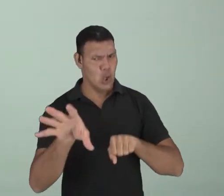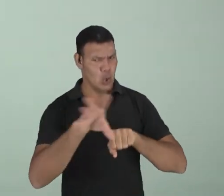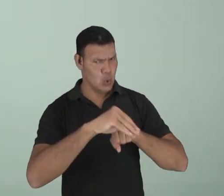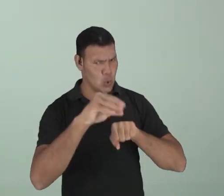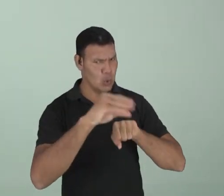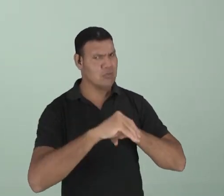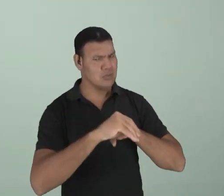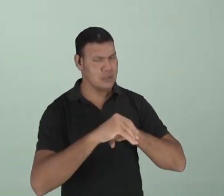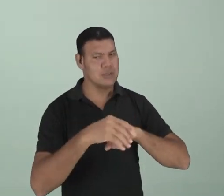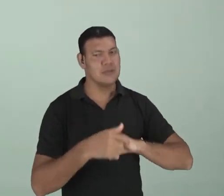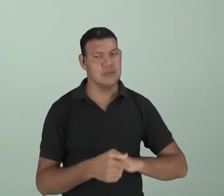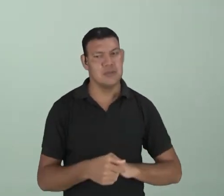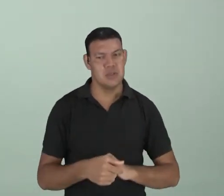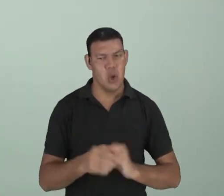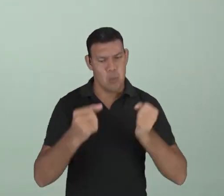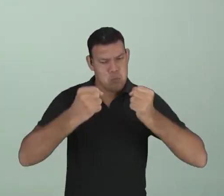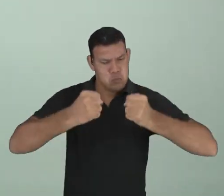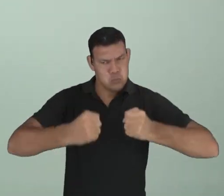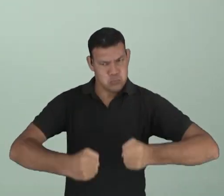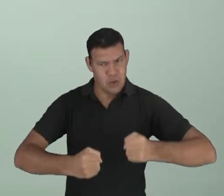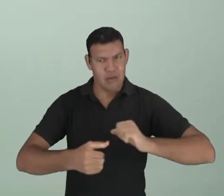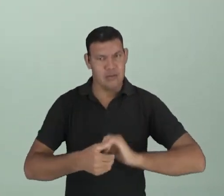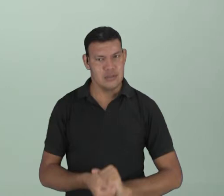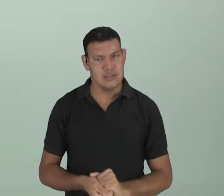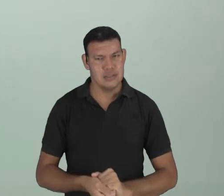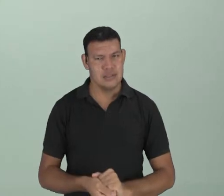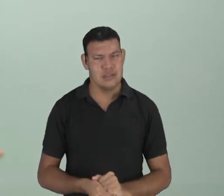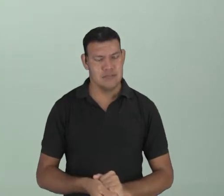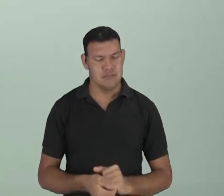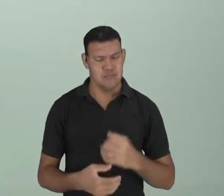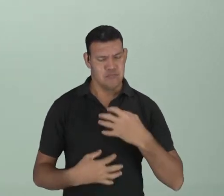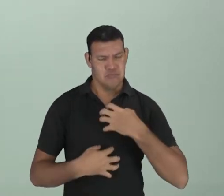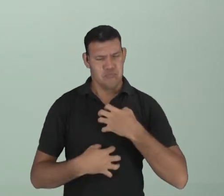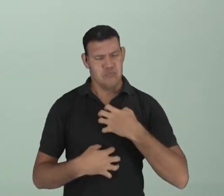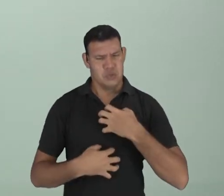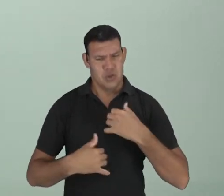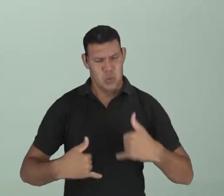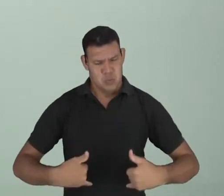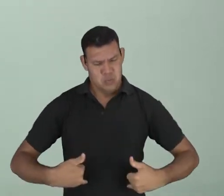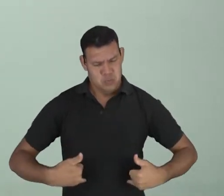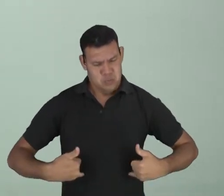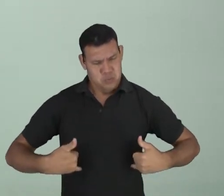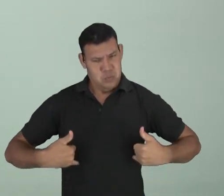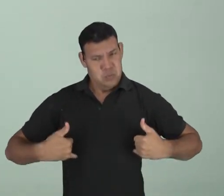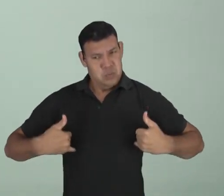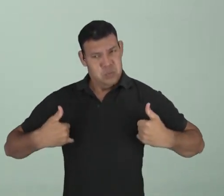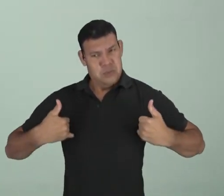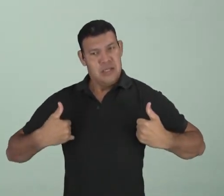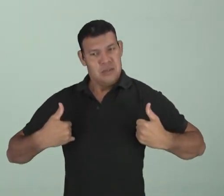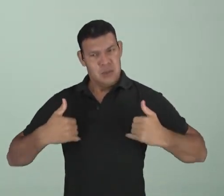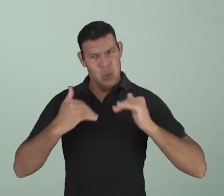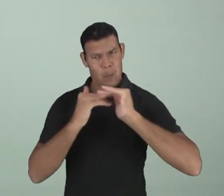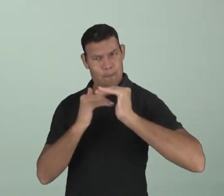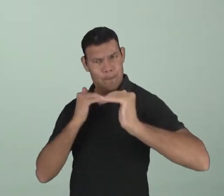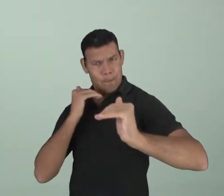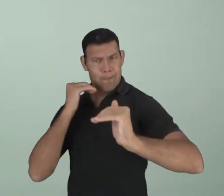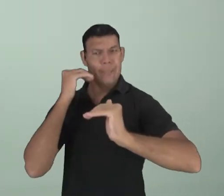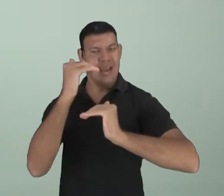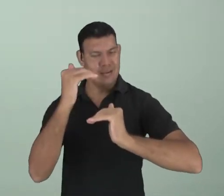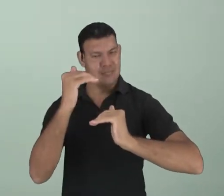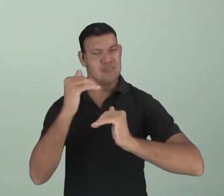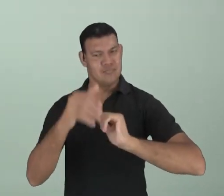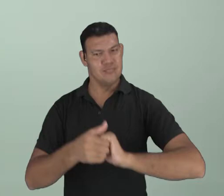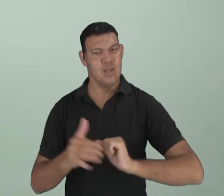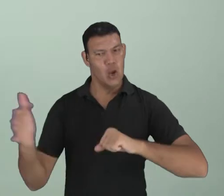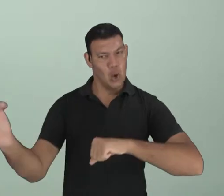mais conhecimento, mais poderio, por se acharem superiores, eles passam a se situar